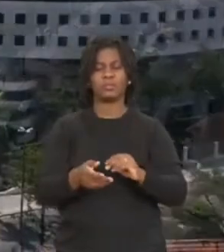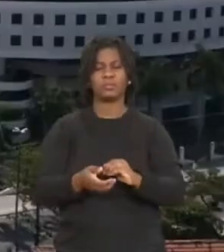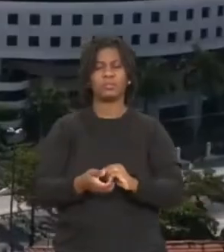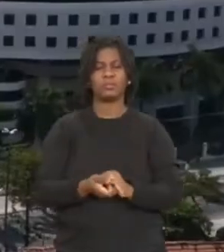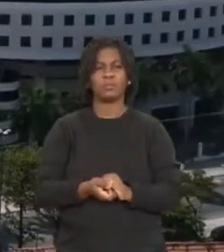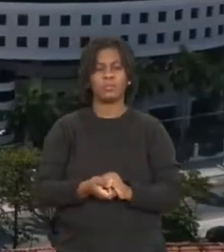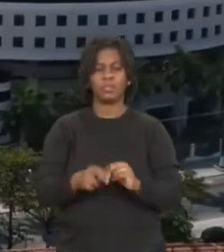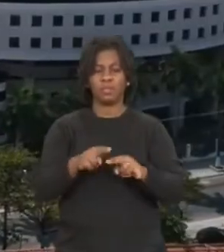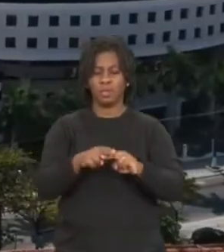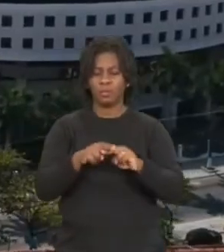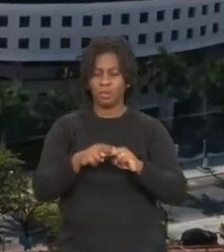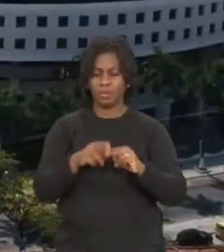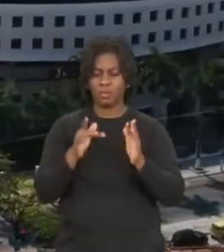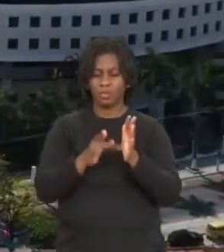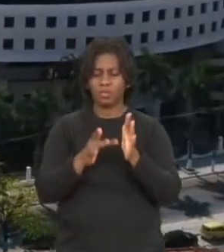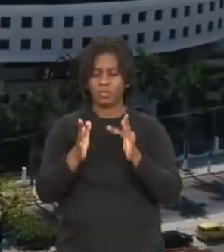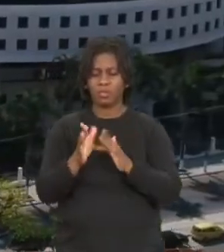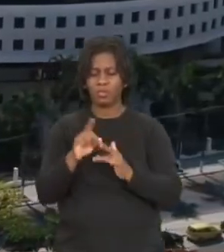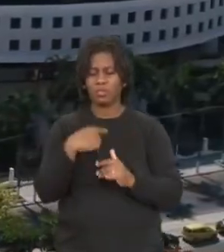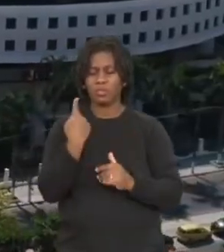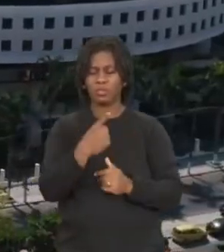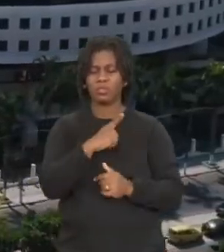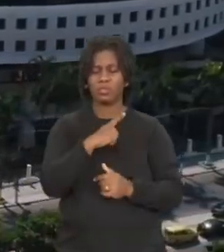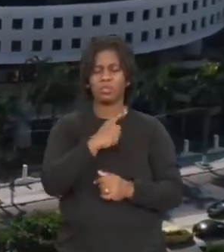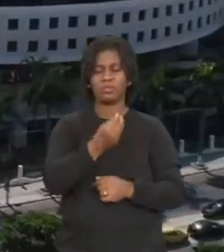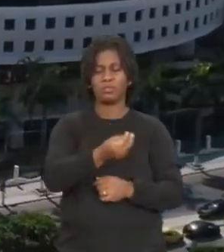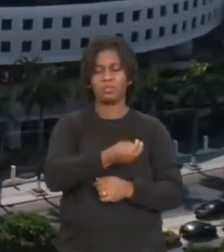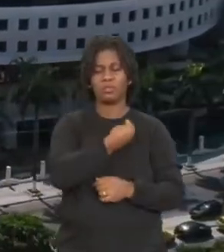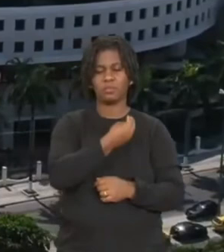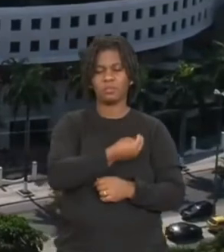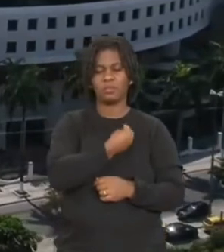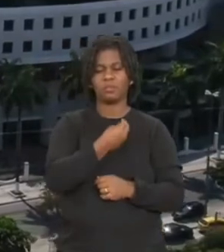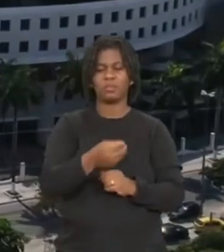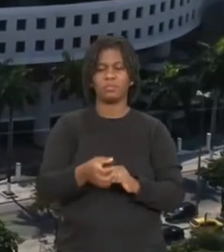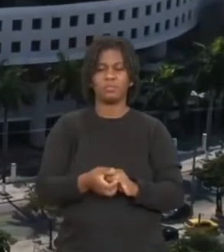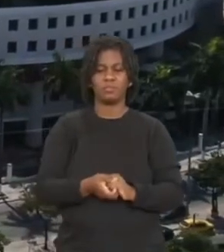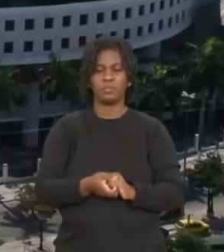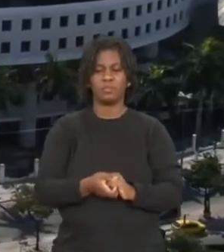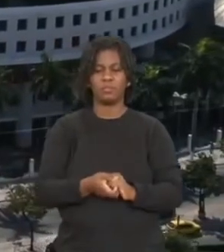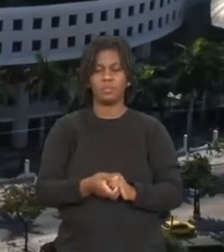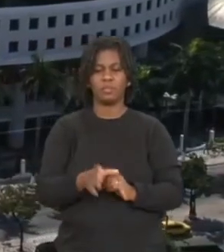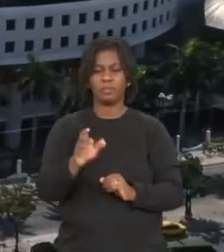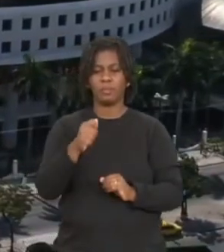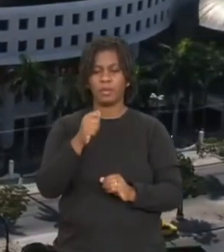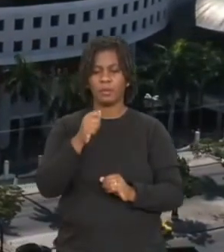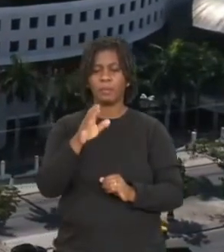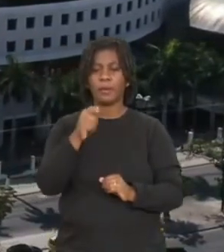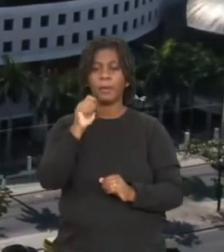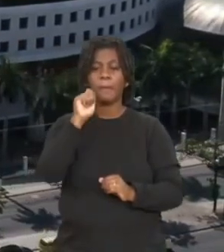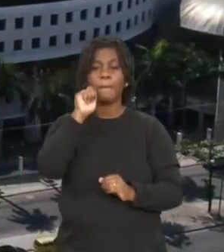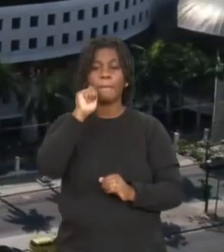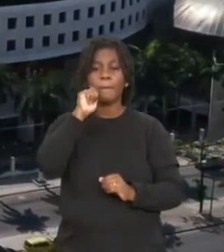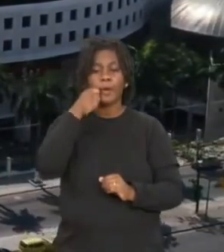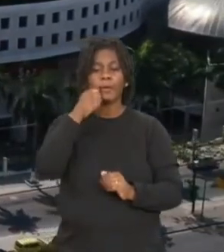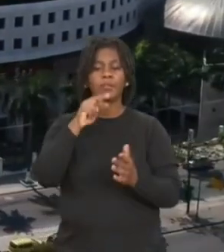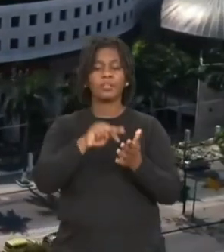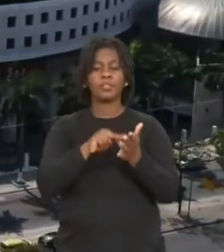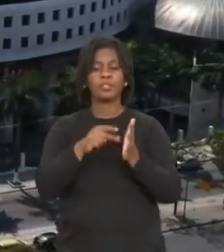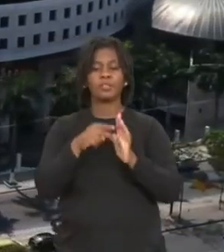É por causa dele que nós temos vida. Levante o corpo de Jesus.